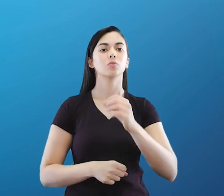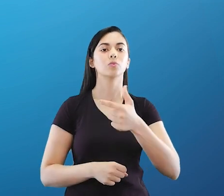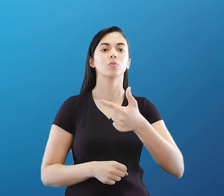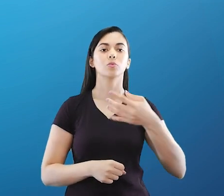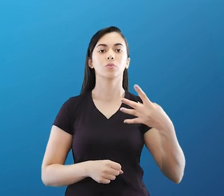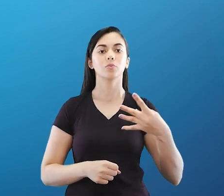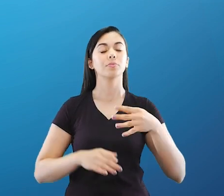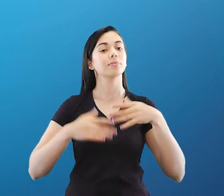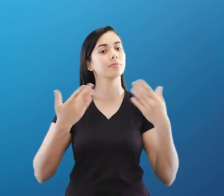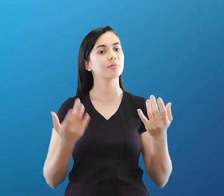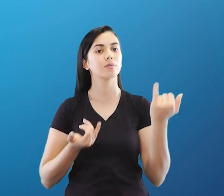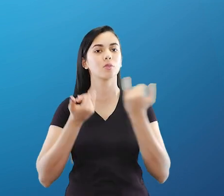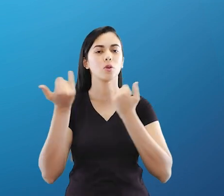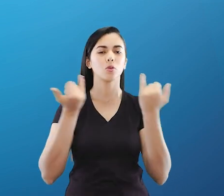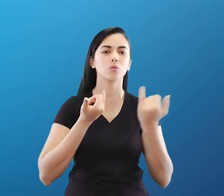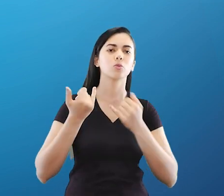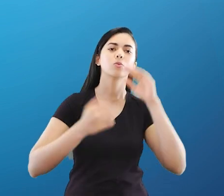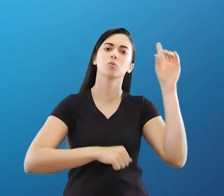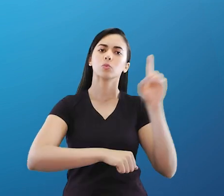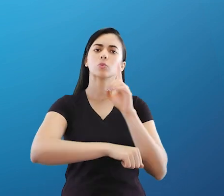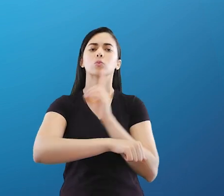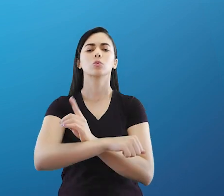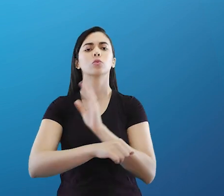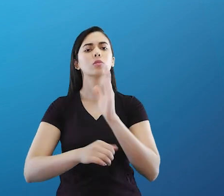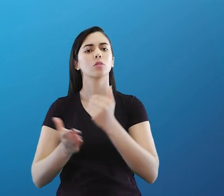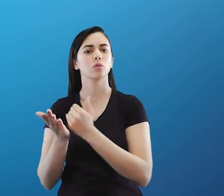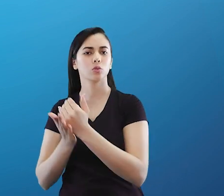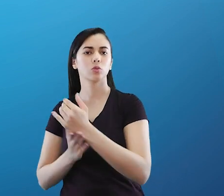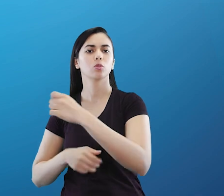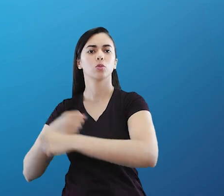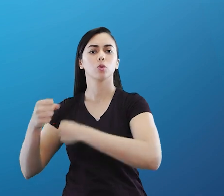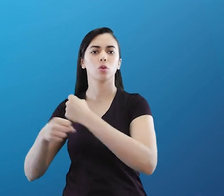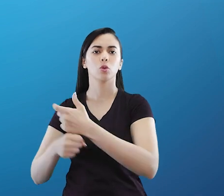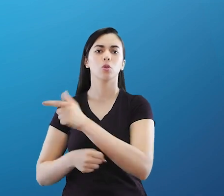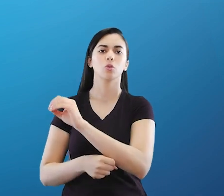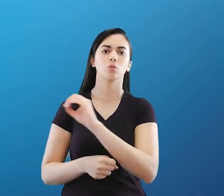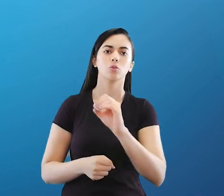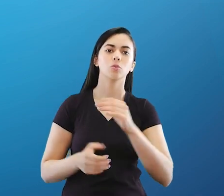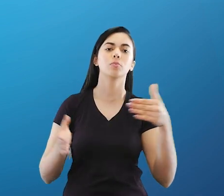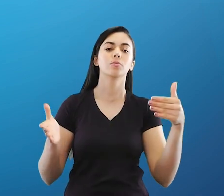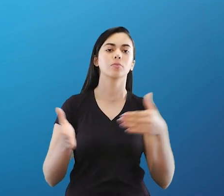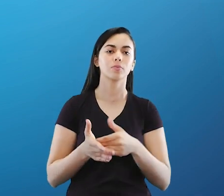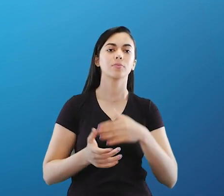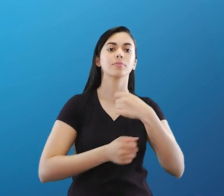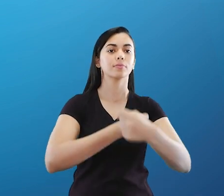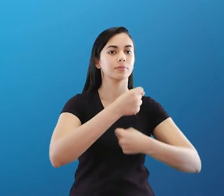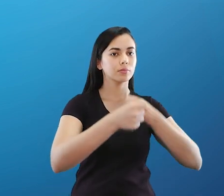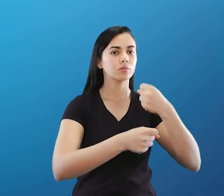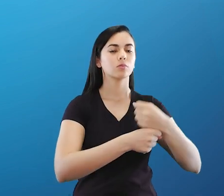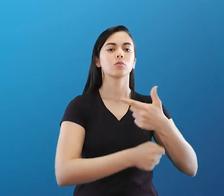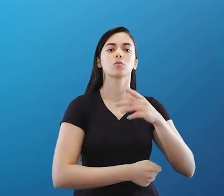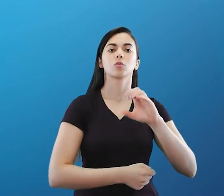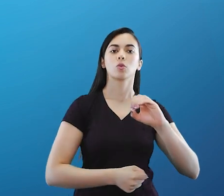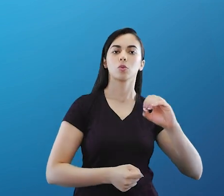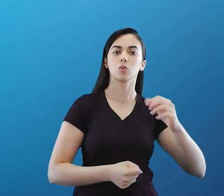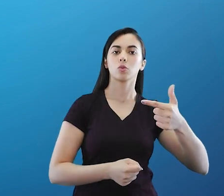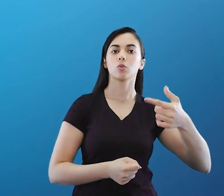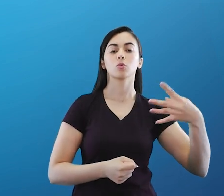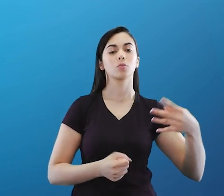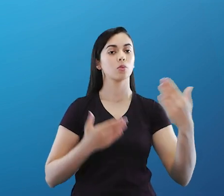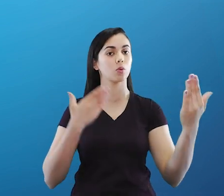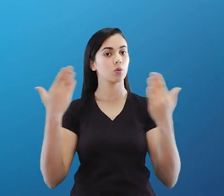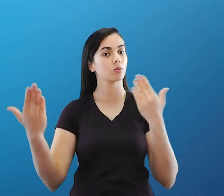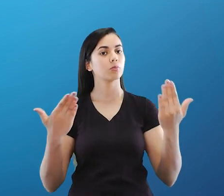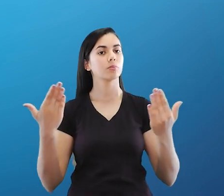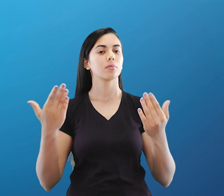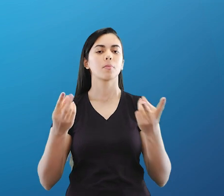de dengue desde o ano 2000 até o ano de 2024, para que a gente possa comparar em que ano que